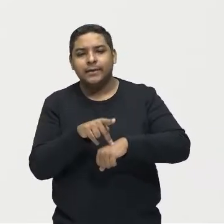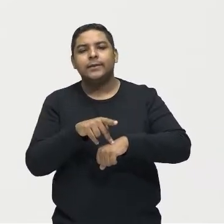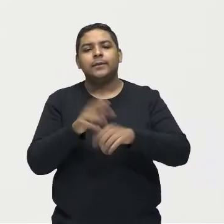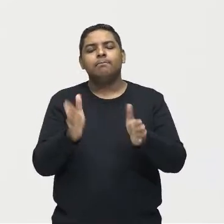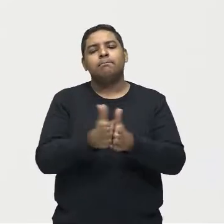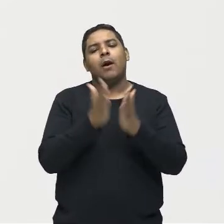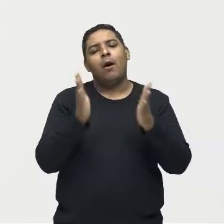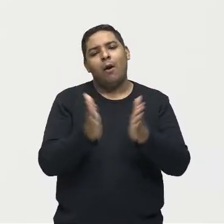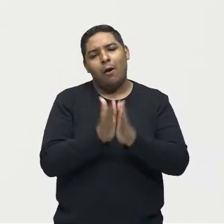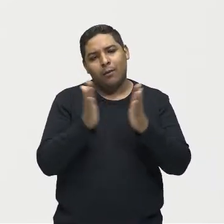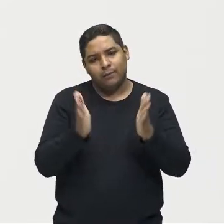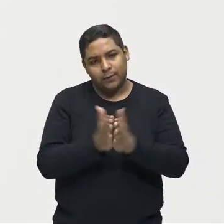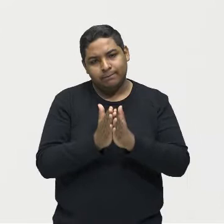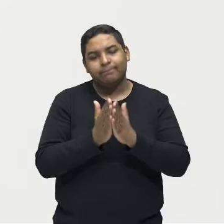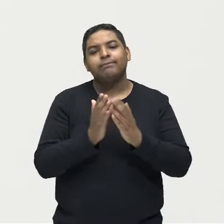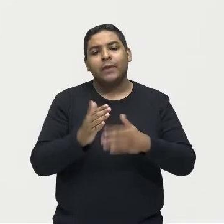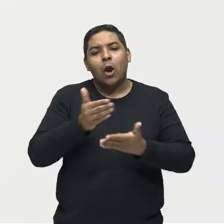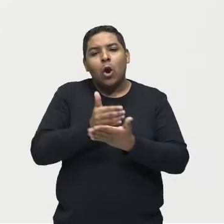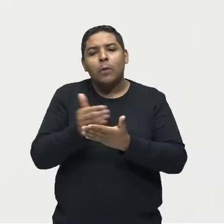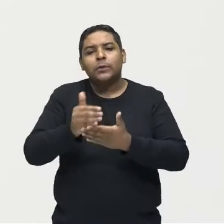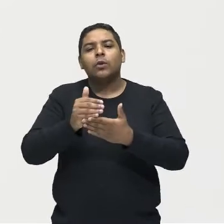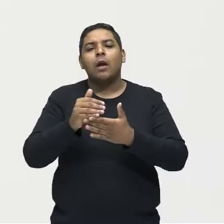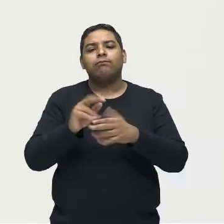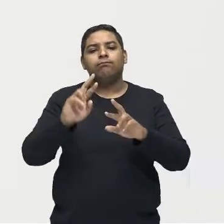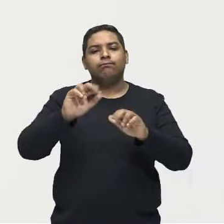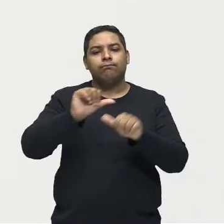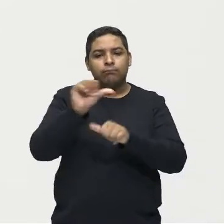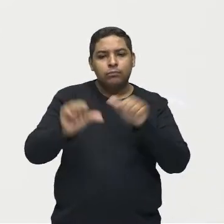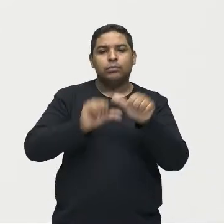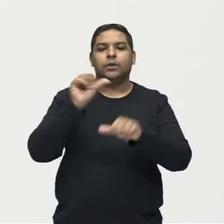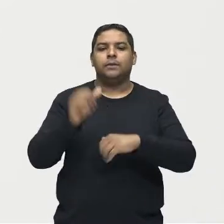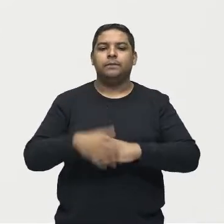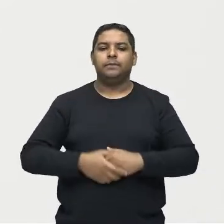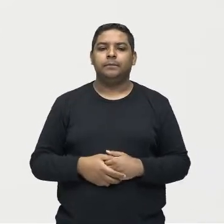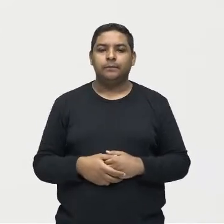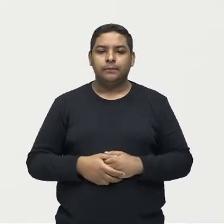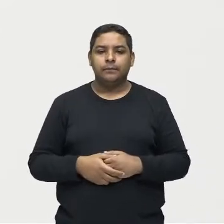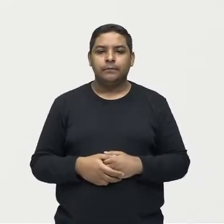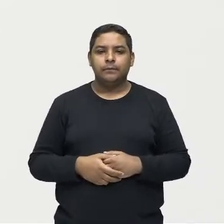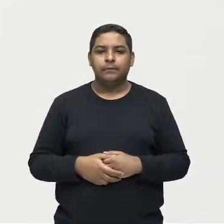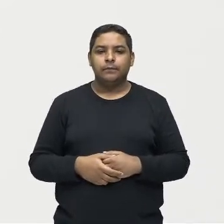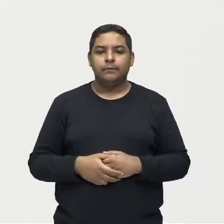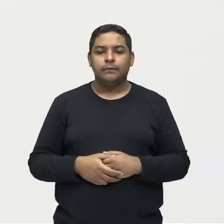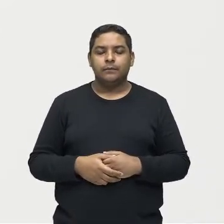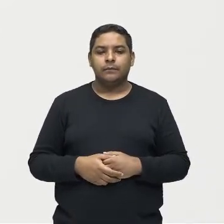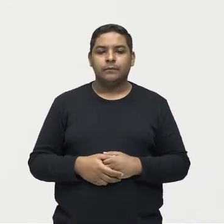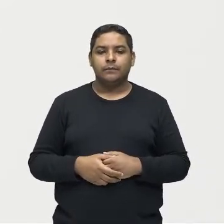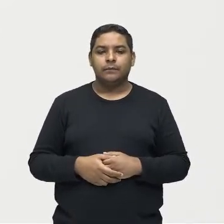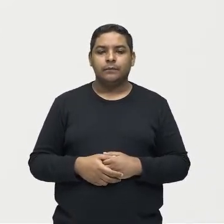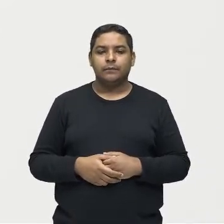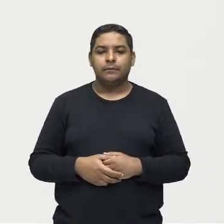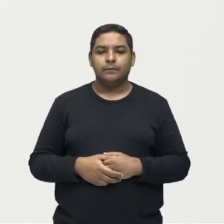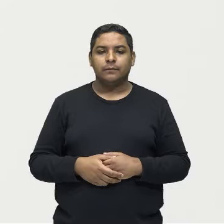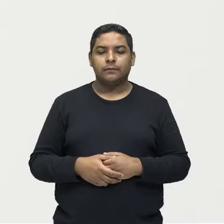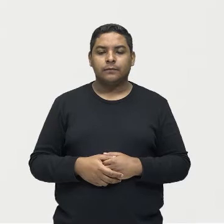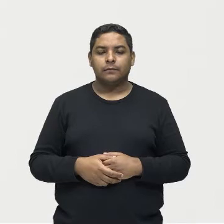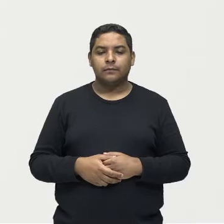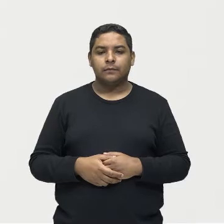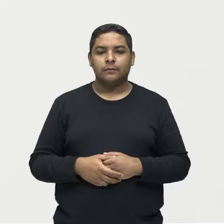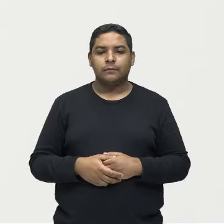modificado, tá? Mas além dessa divisão, né, a gente observa também que vamos ter aí a área